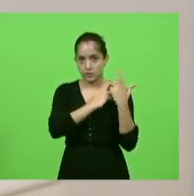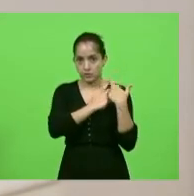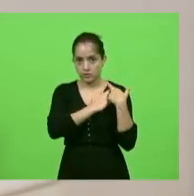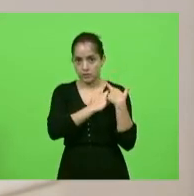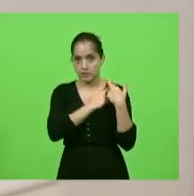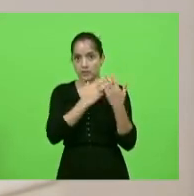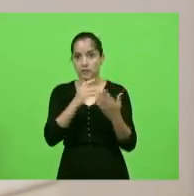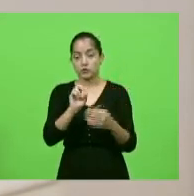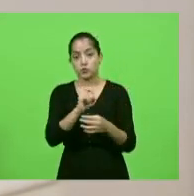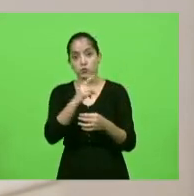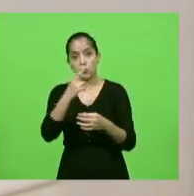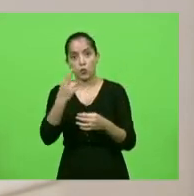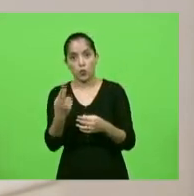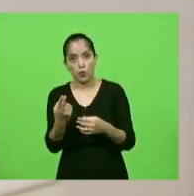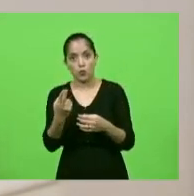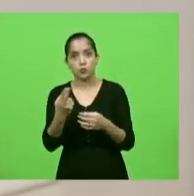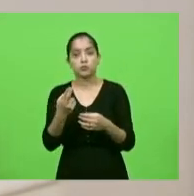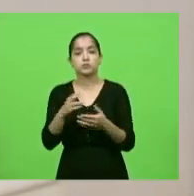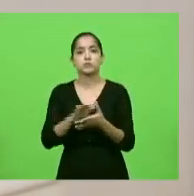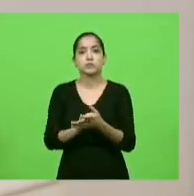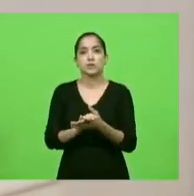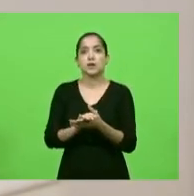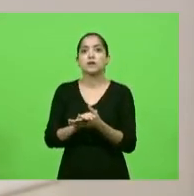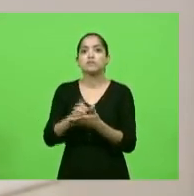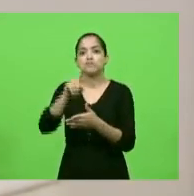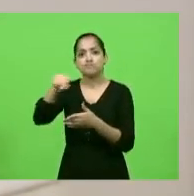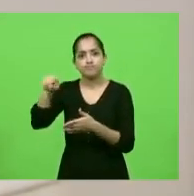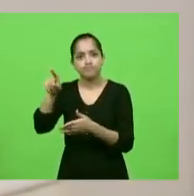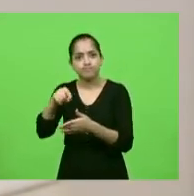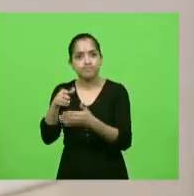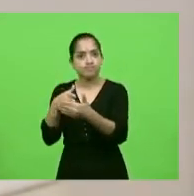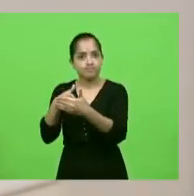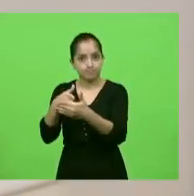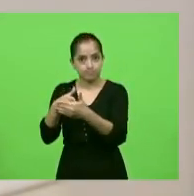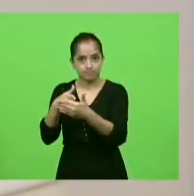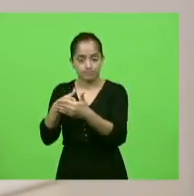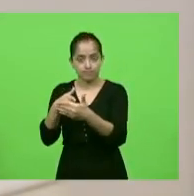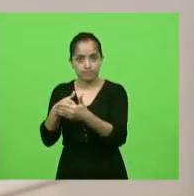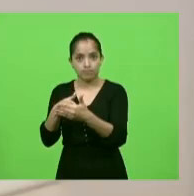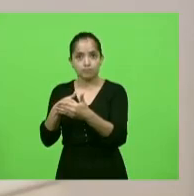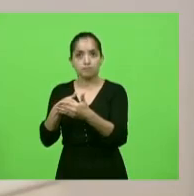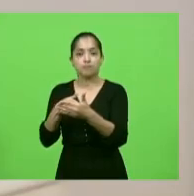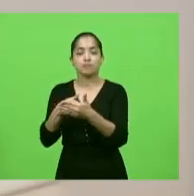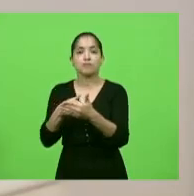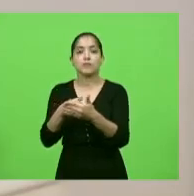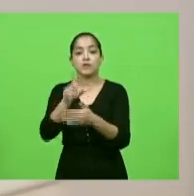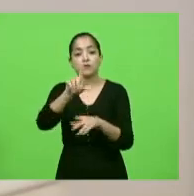com a consequente privação do exercício do poder que originariamente foi investido pelo povo,